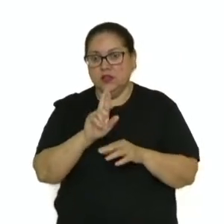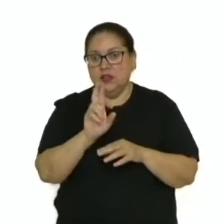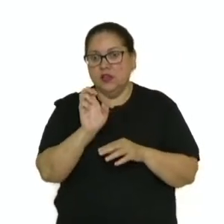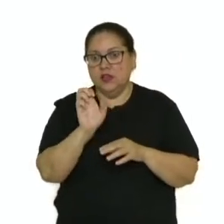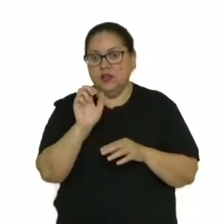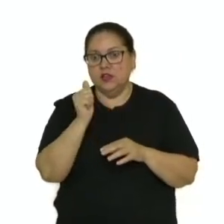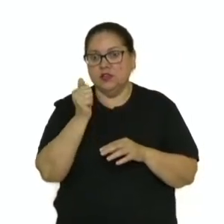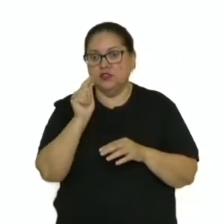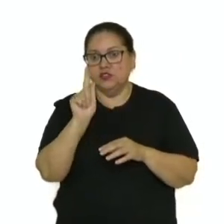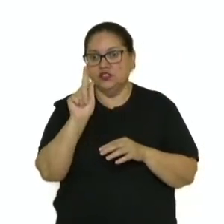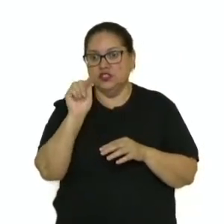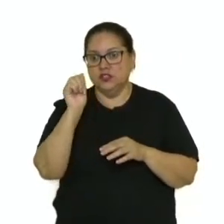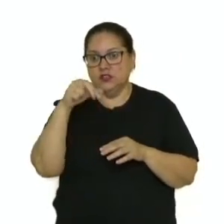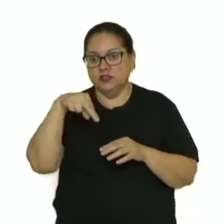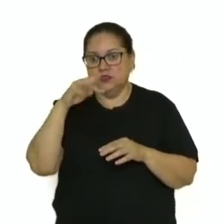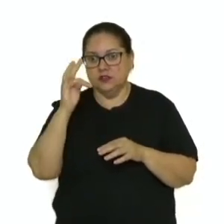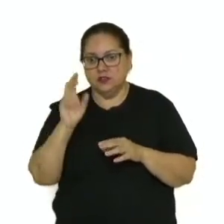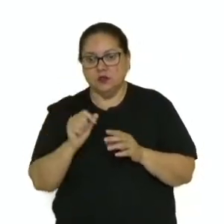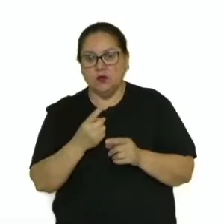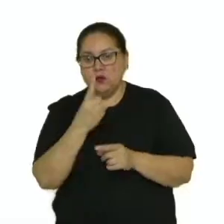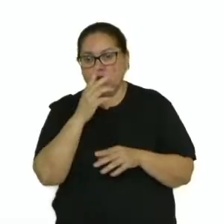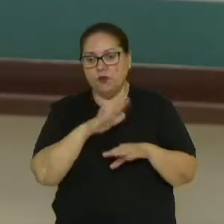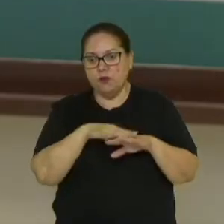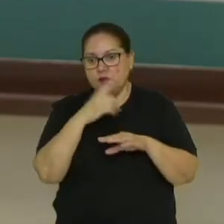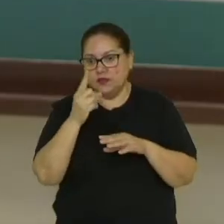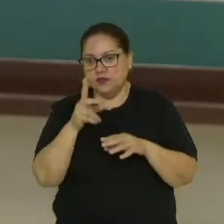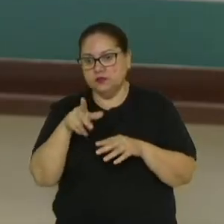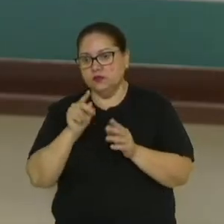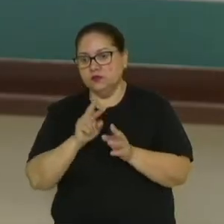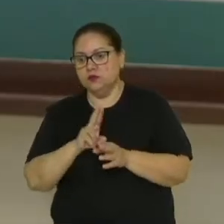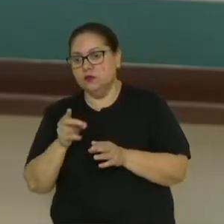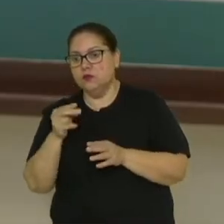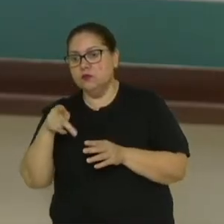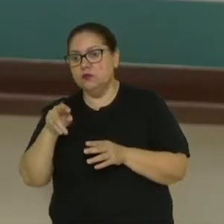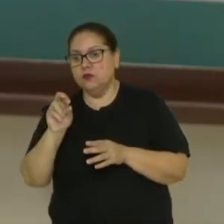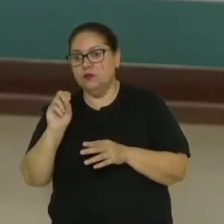reagentes, resultando em uma ou mais denominadas produtos.